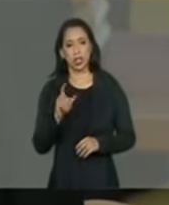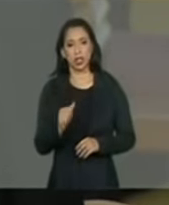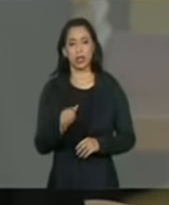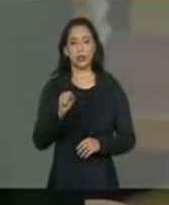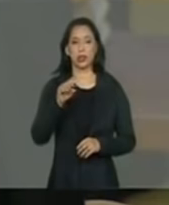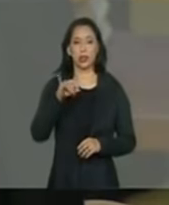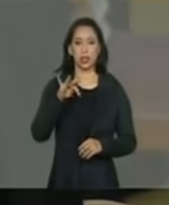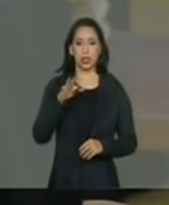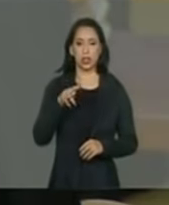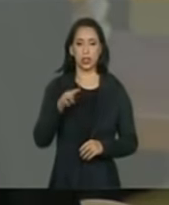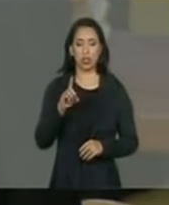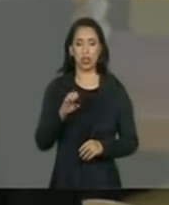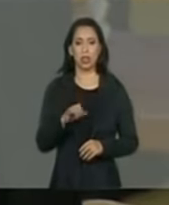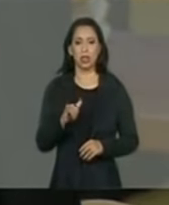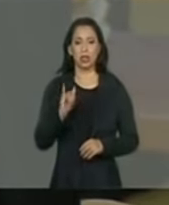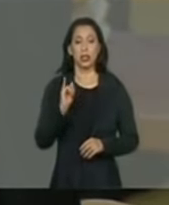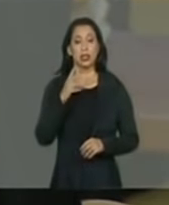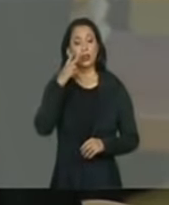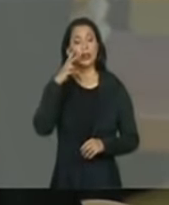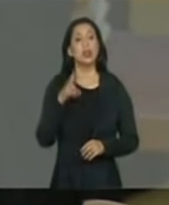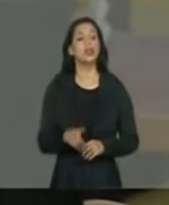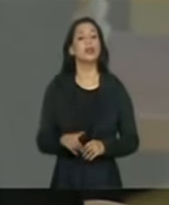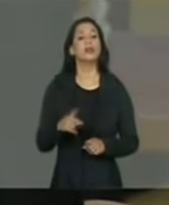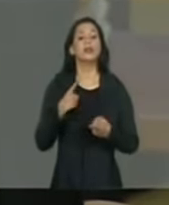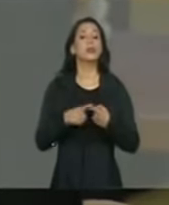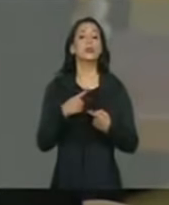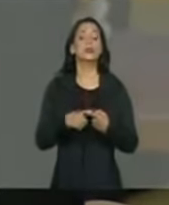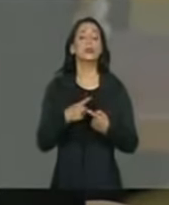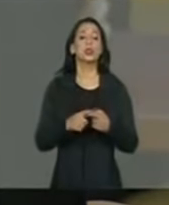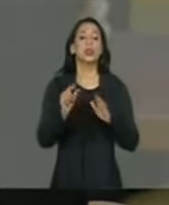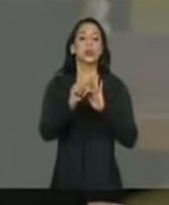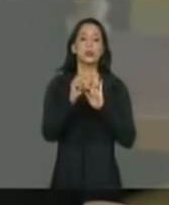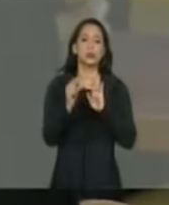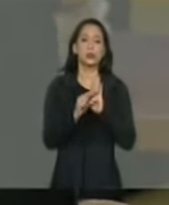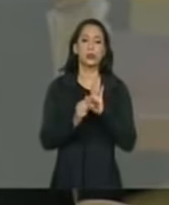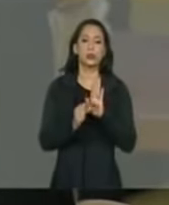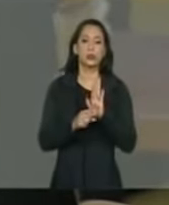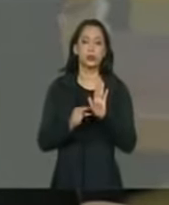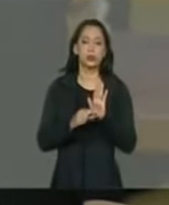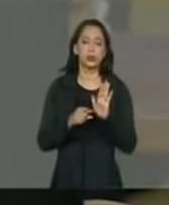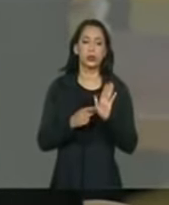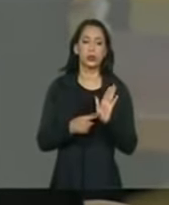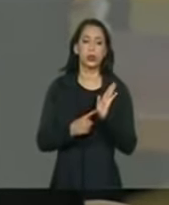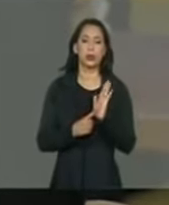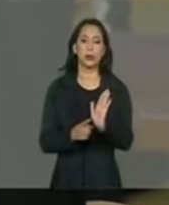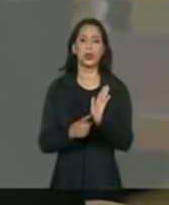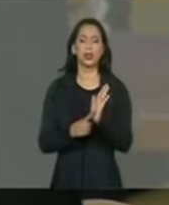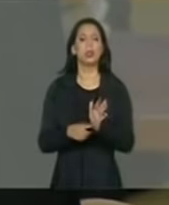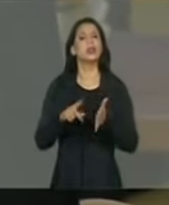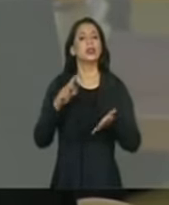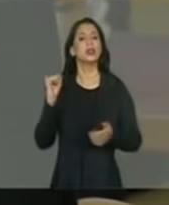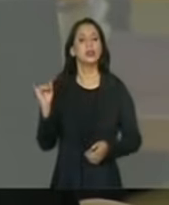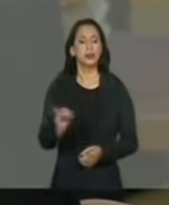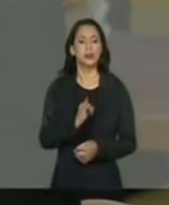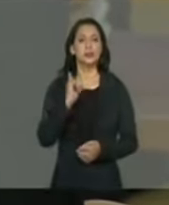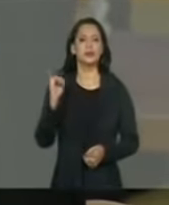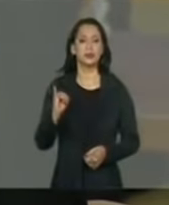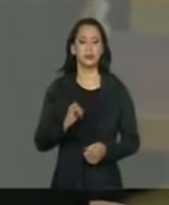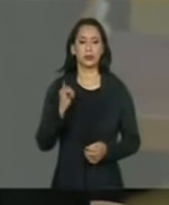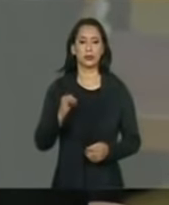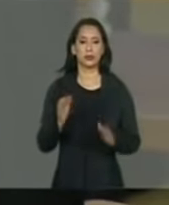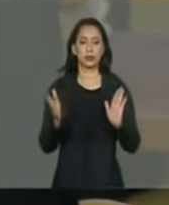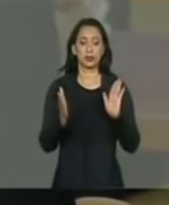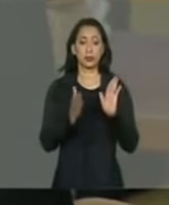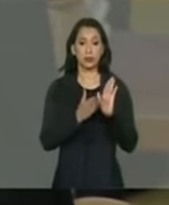beneti na exposição de motivos consta este trecho é muito expressivo bastante significativo o projeto